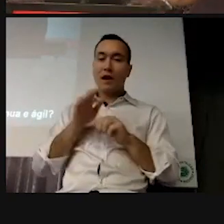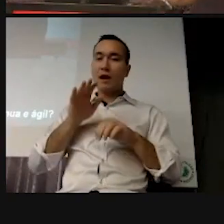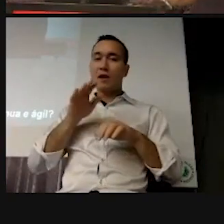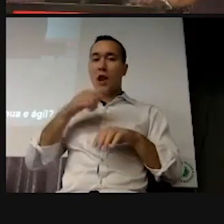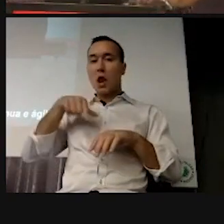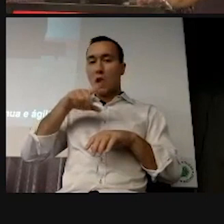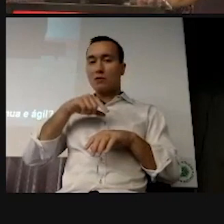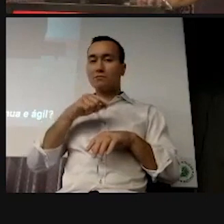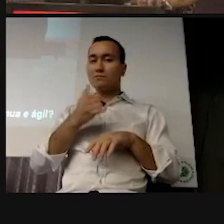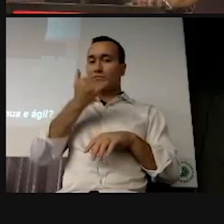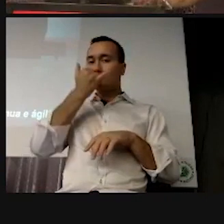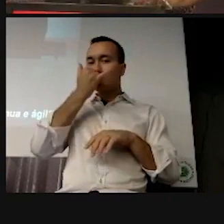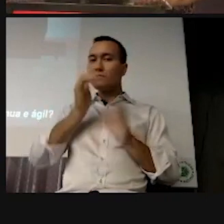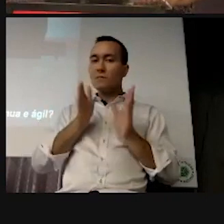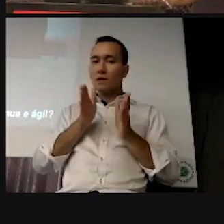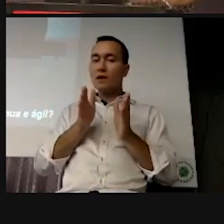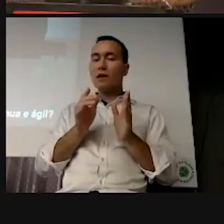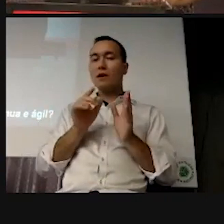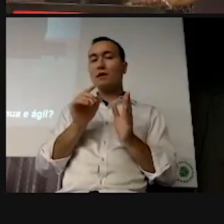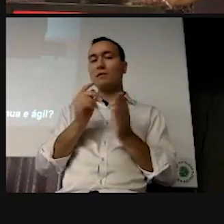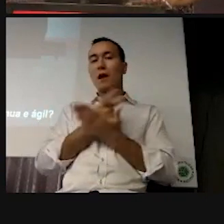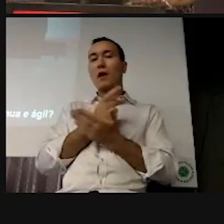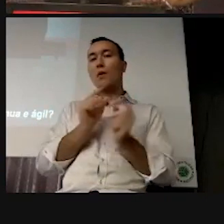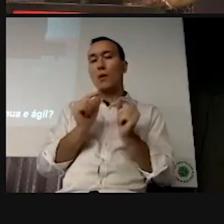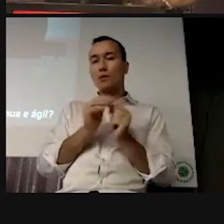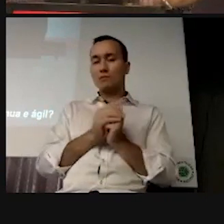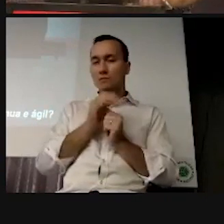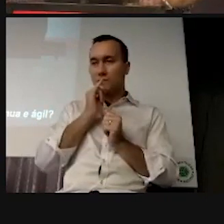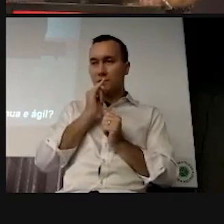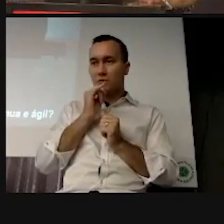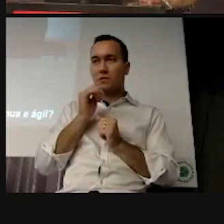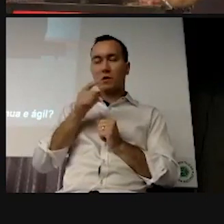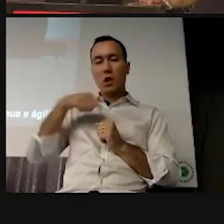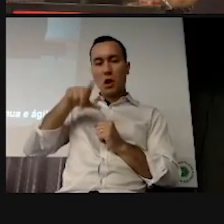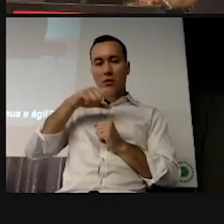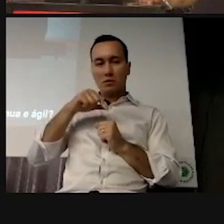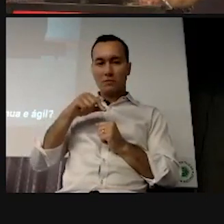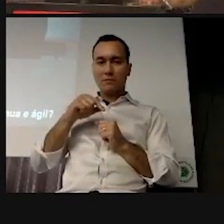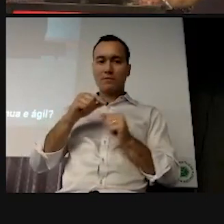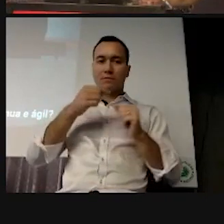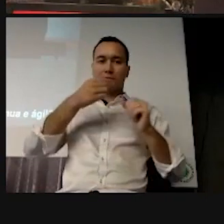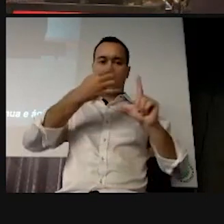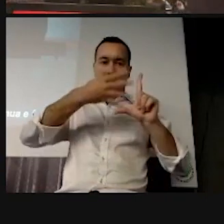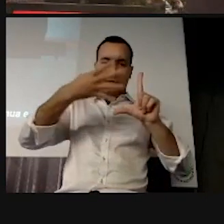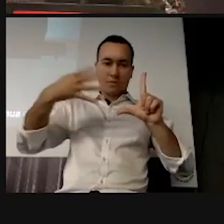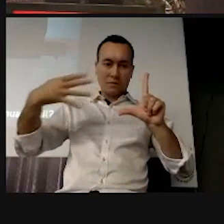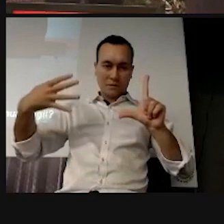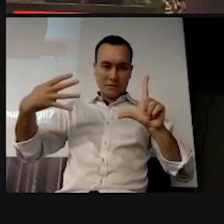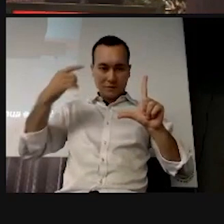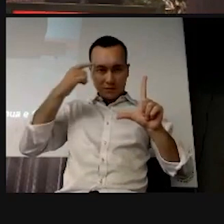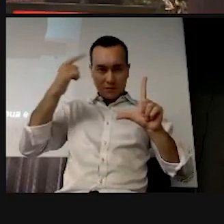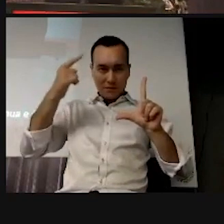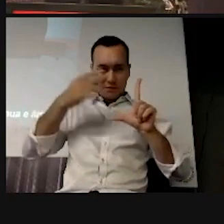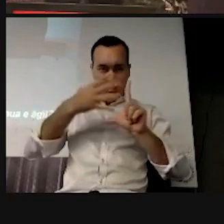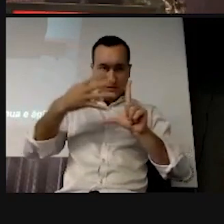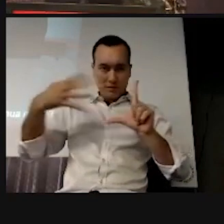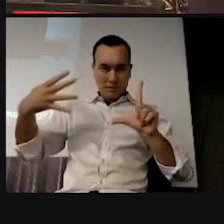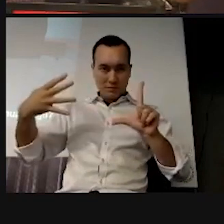vários temas de diversidade. Por exemplo, LGBT, né? LGBTQRSPA+.